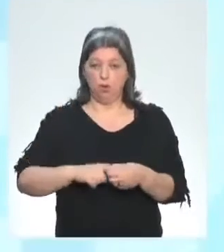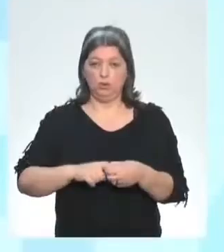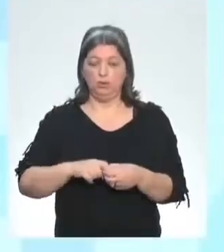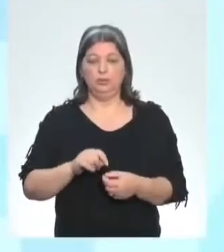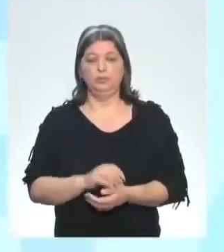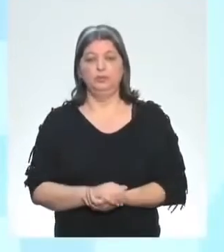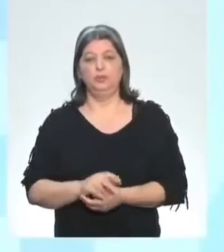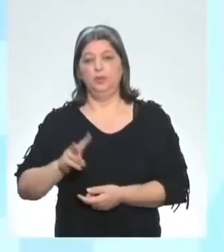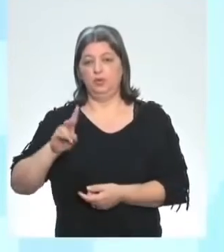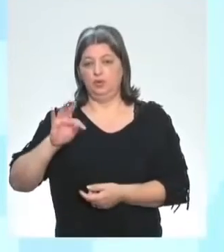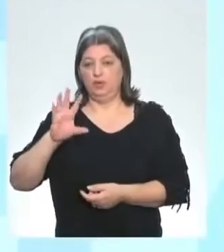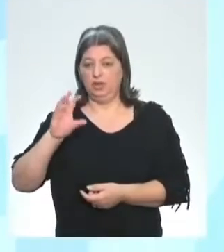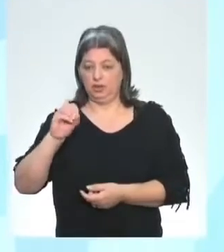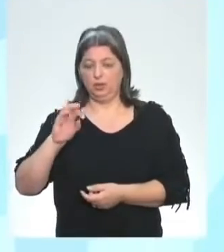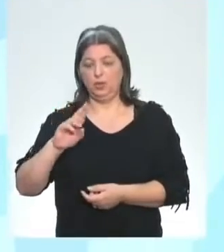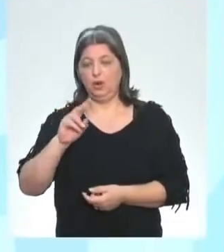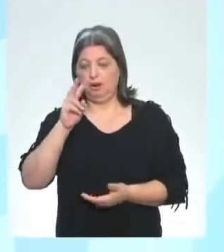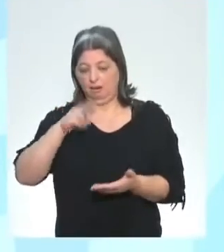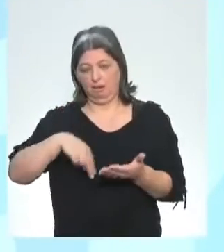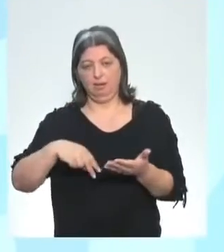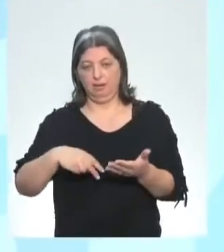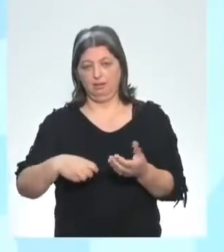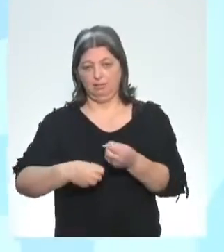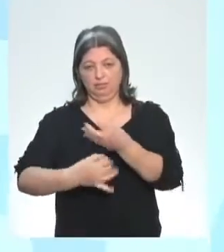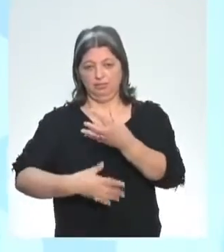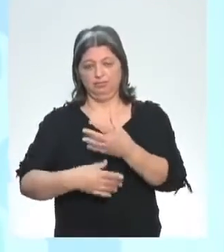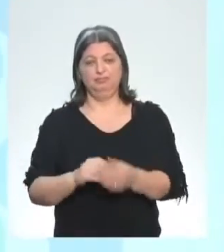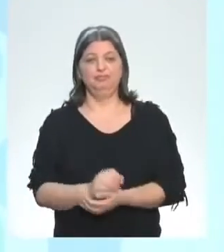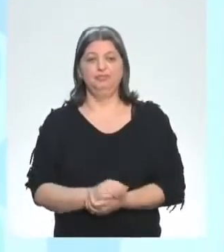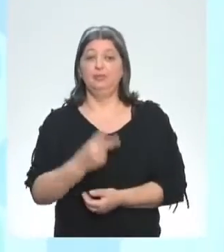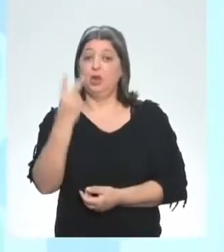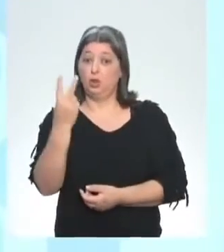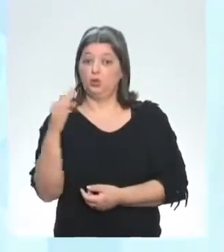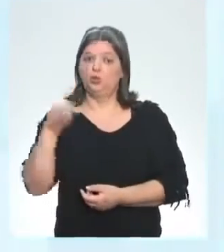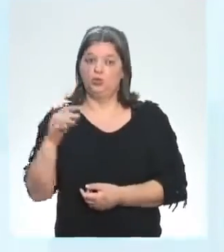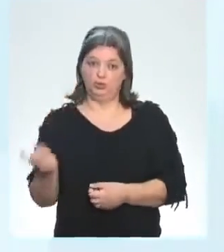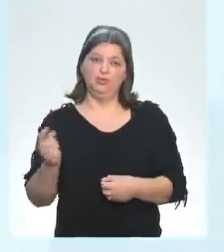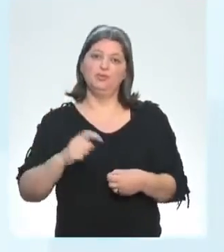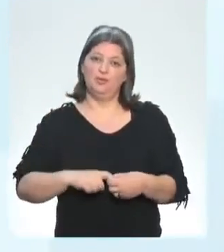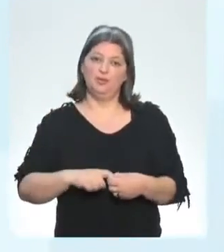Hugo ler para a gente a resposta de vocês, tá bom? 2 minutos e a gente já volta.